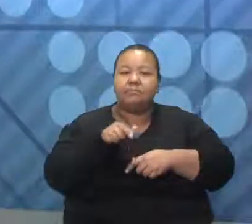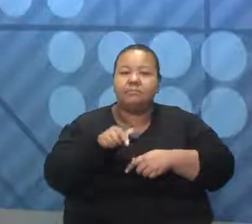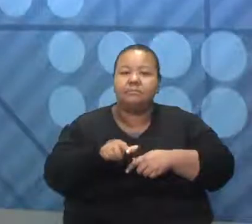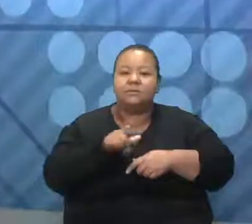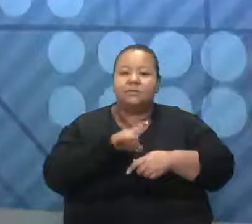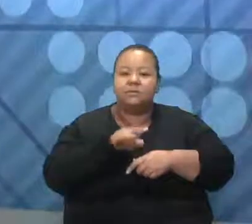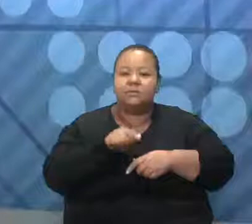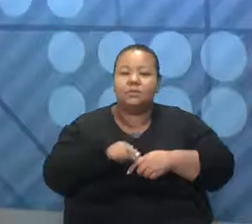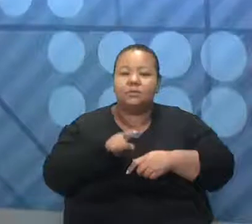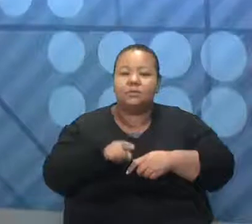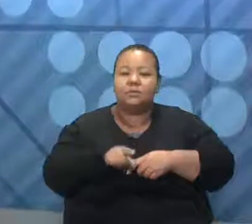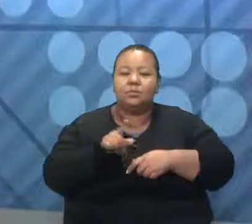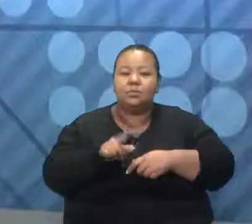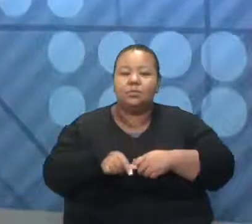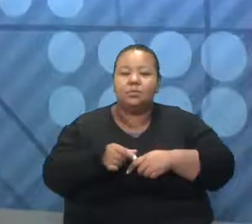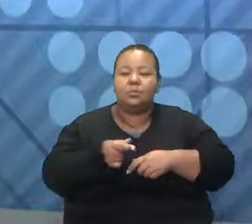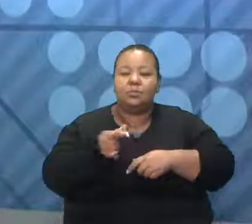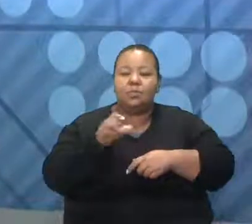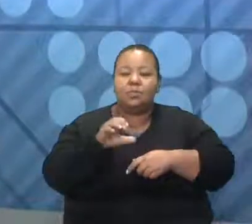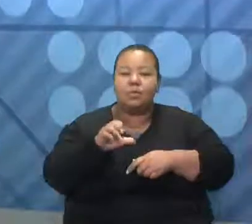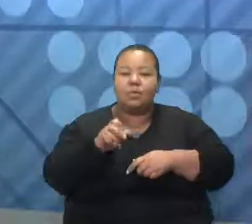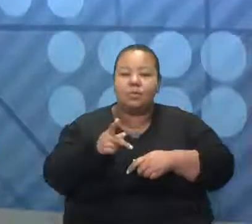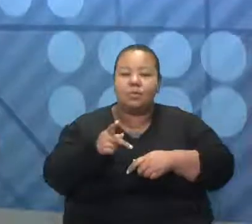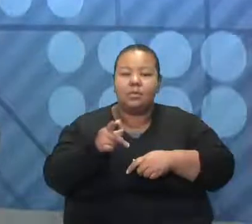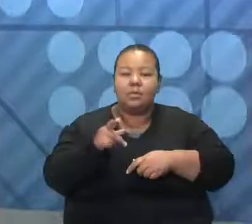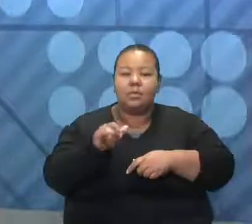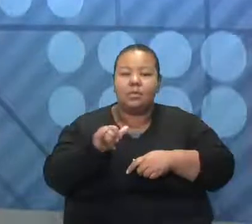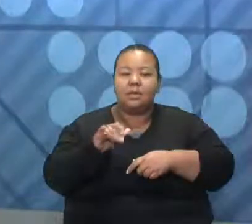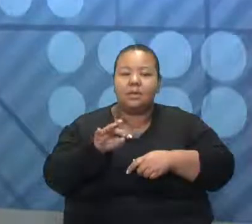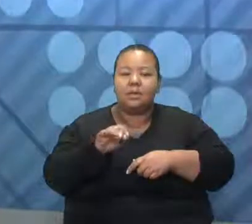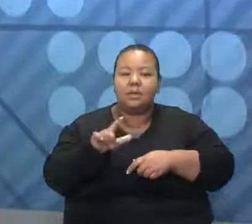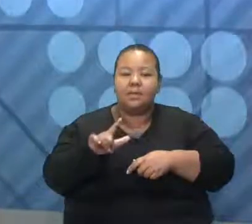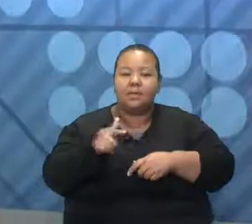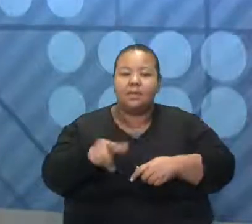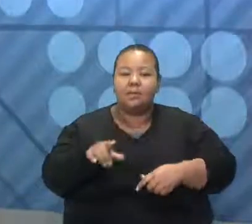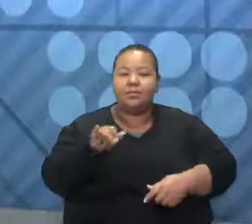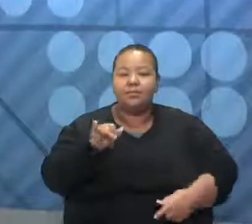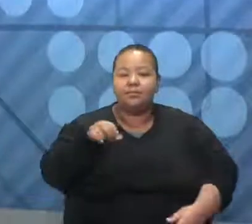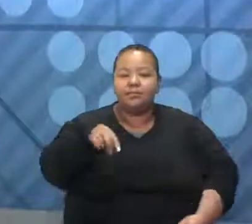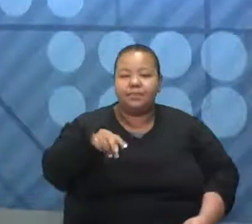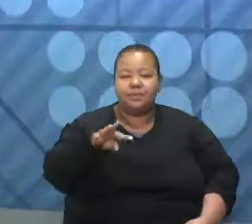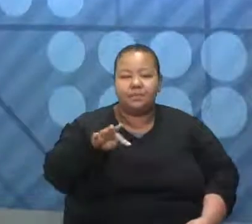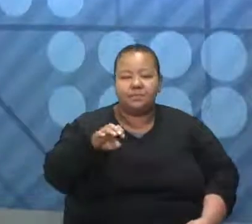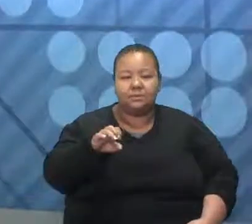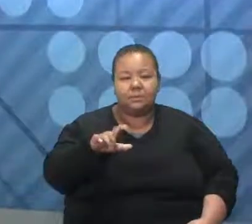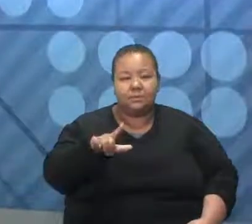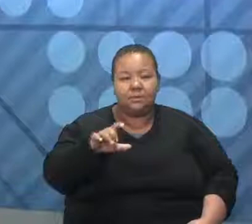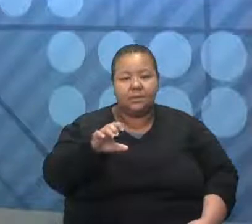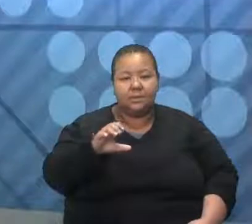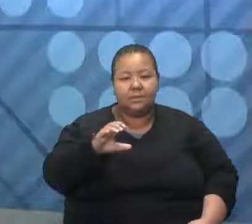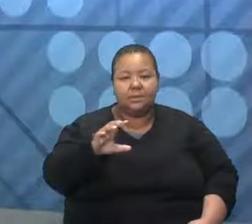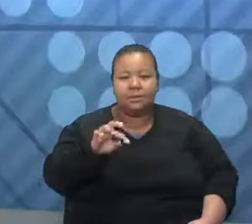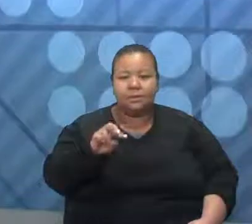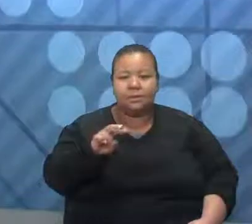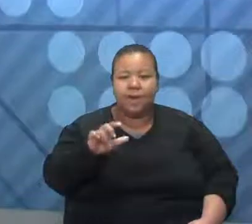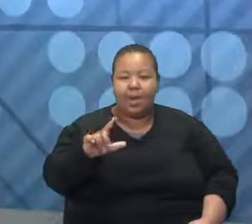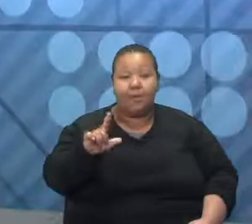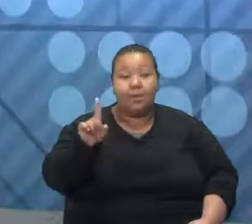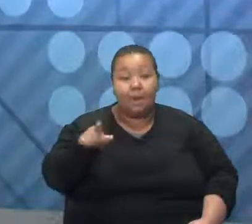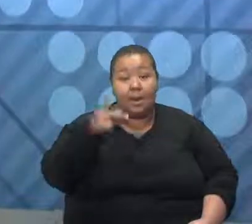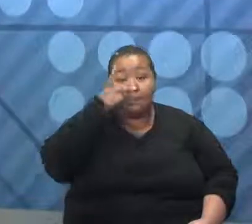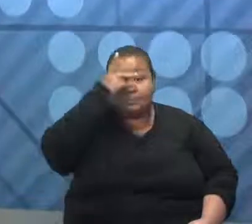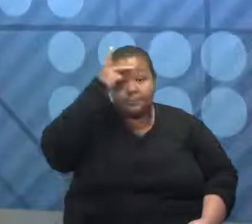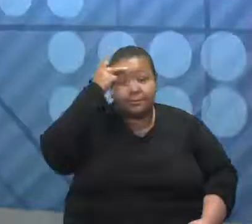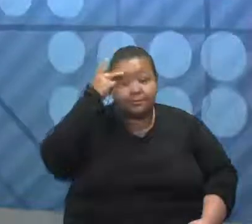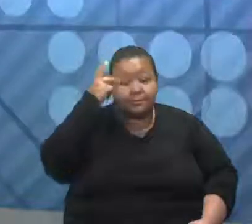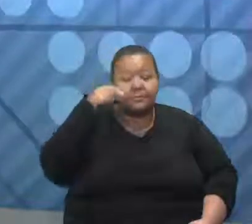eu tenho o que eu chamo de capital intelectual, eu considero, mas eu não estou oferecendo as vantagens